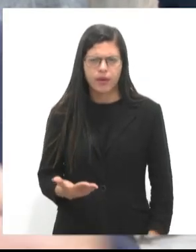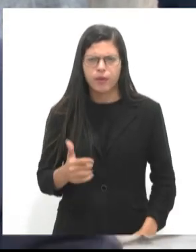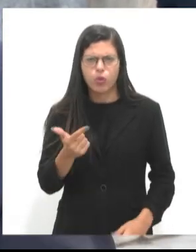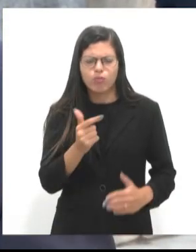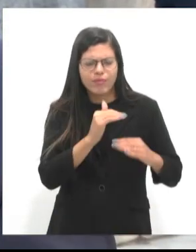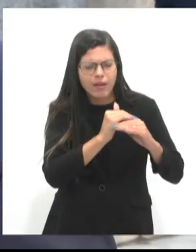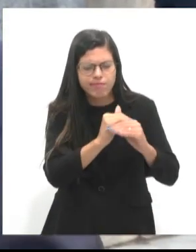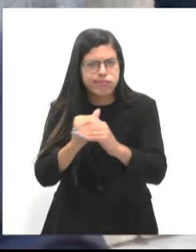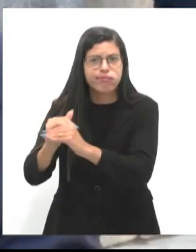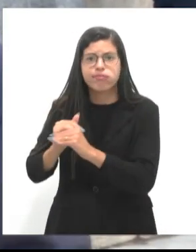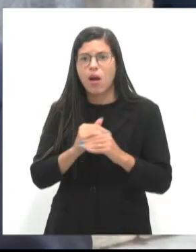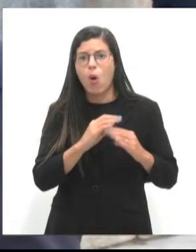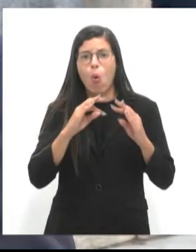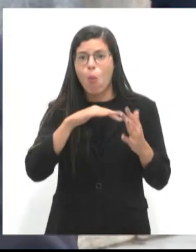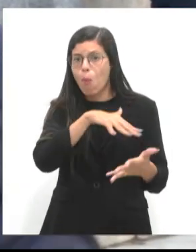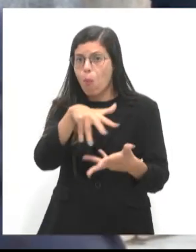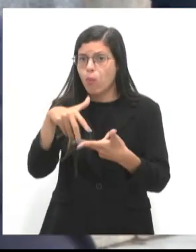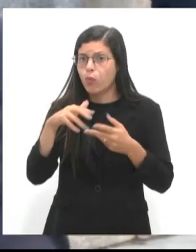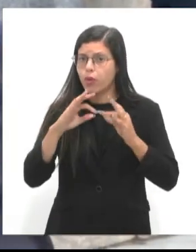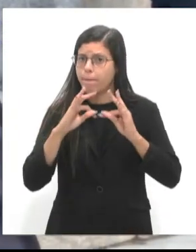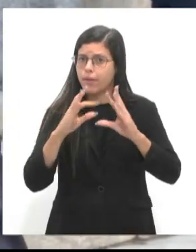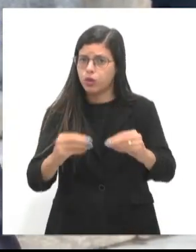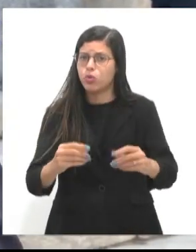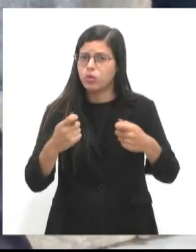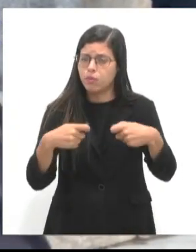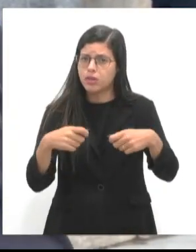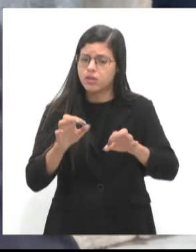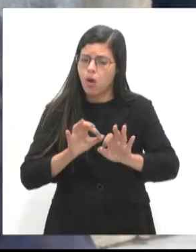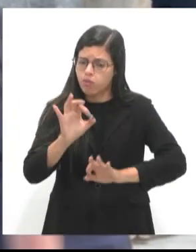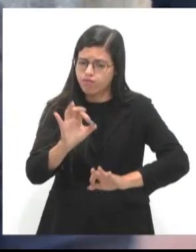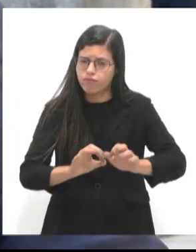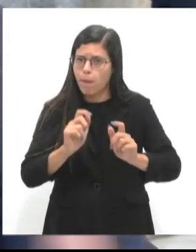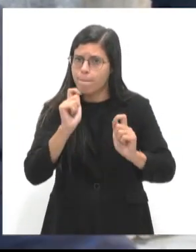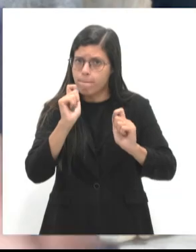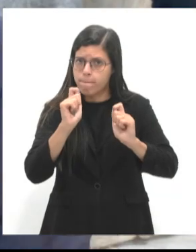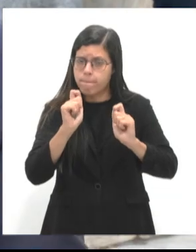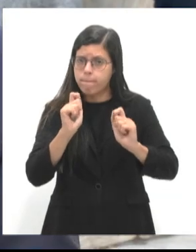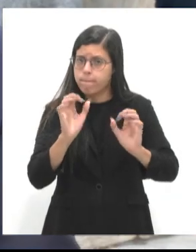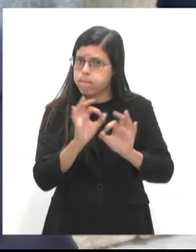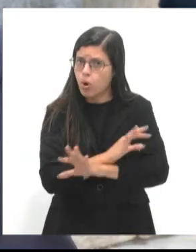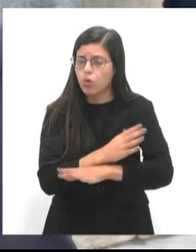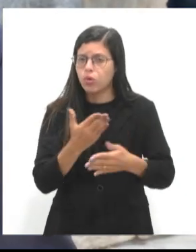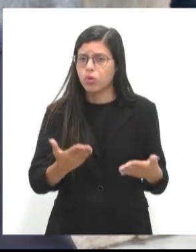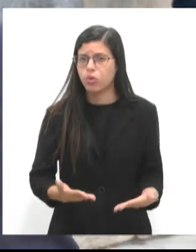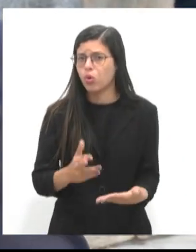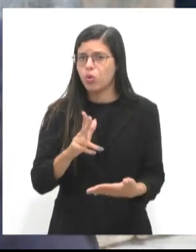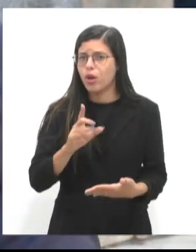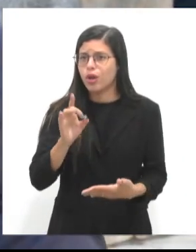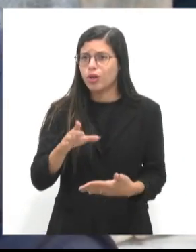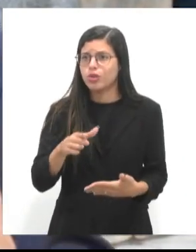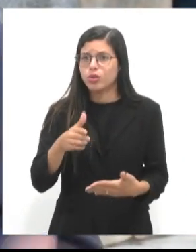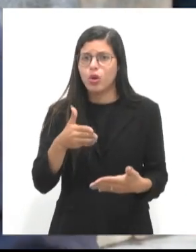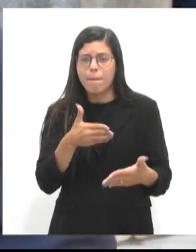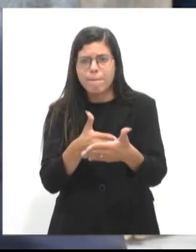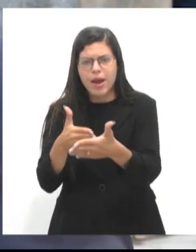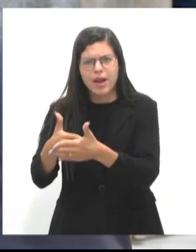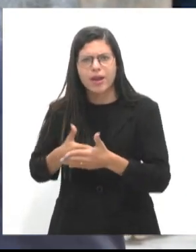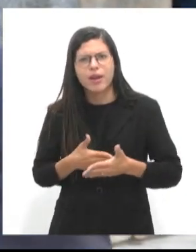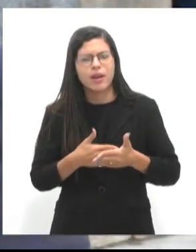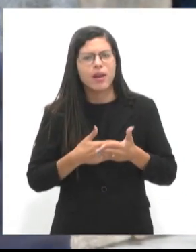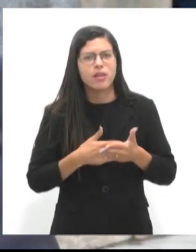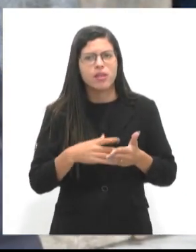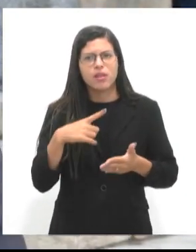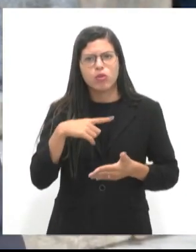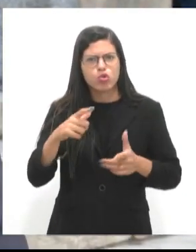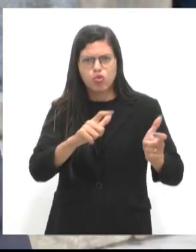de todo mundo, é para todo mundo. E o mundo tem que estar preparado para isso. Não só com as barreiras físicas que encontramos hoje, as barreiras jurídicas.